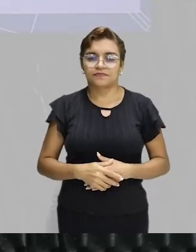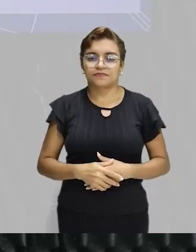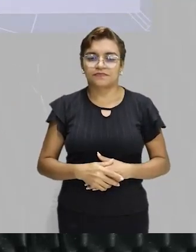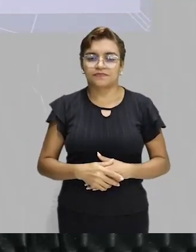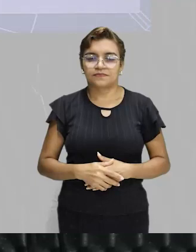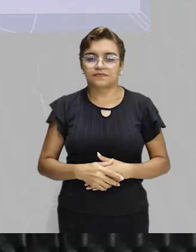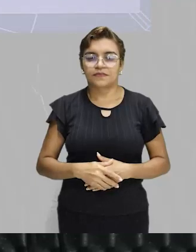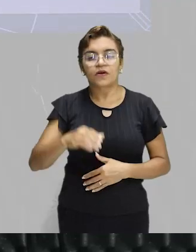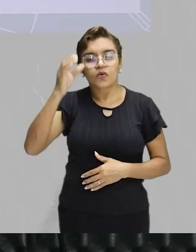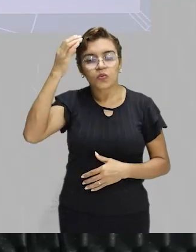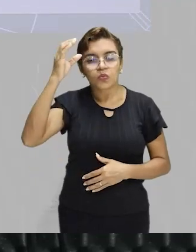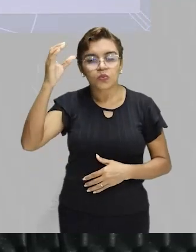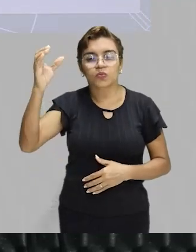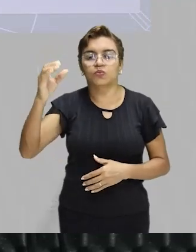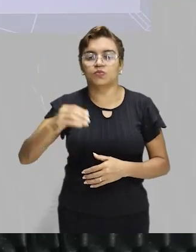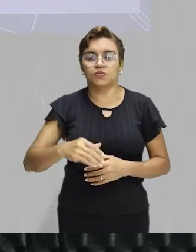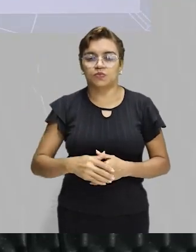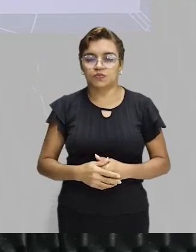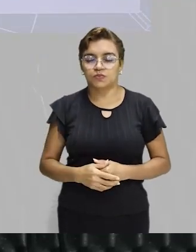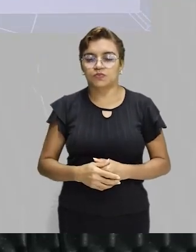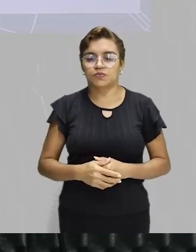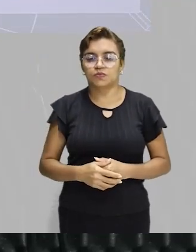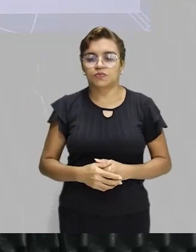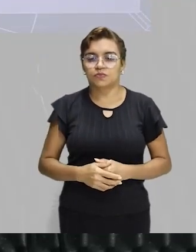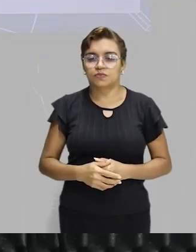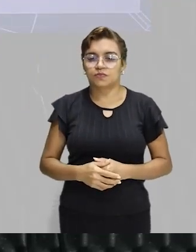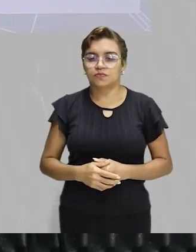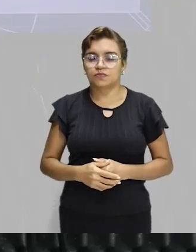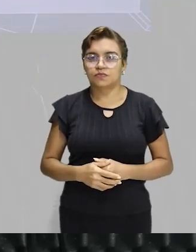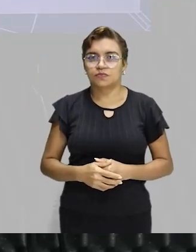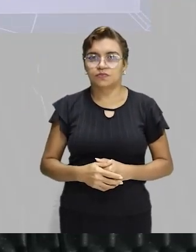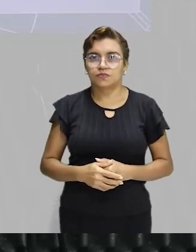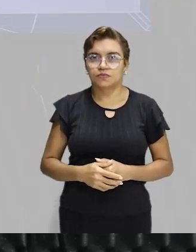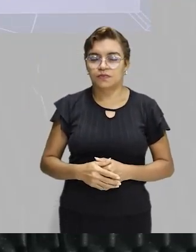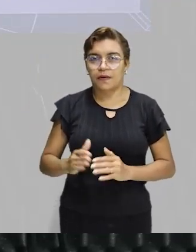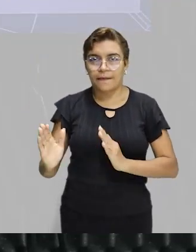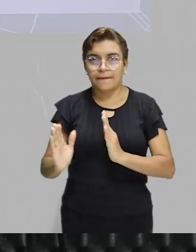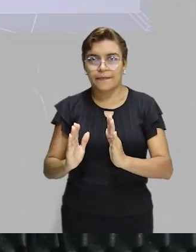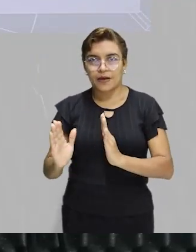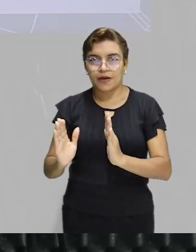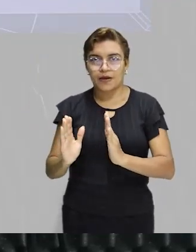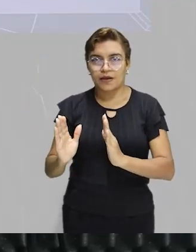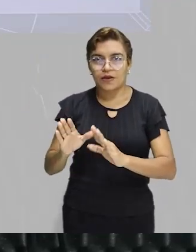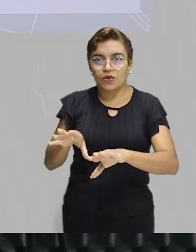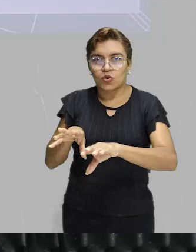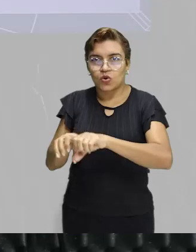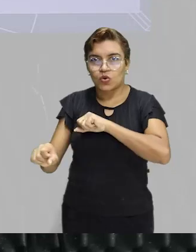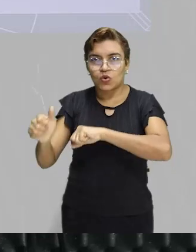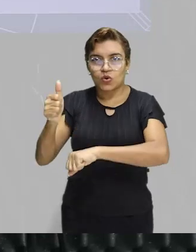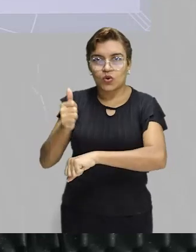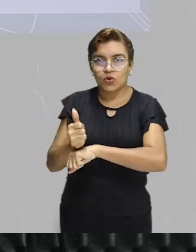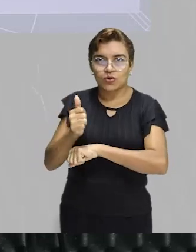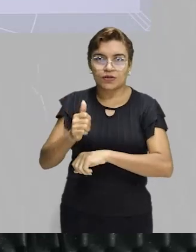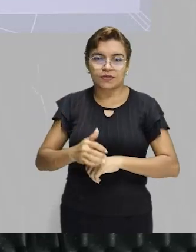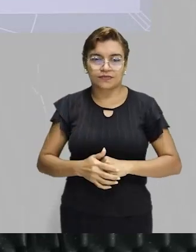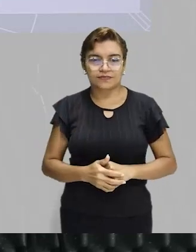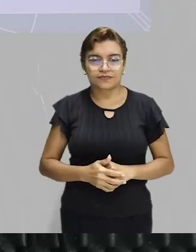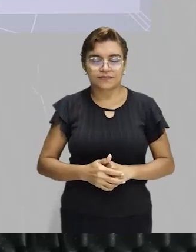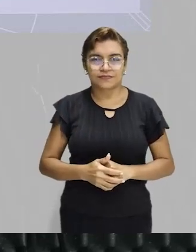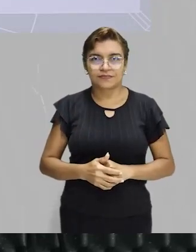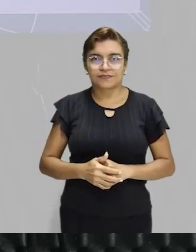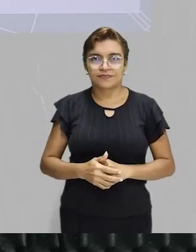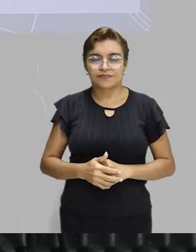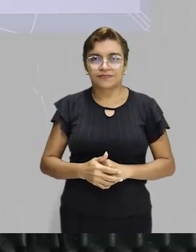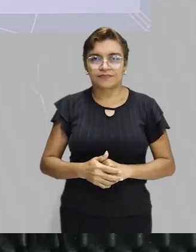Cultural, cultural. Colonial period, período colonial. Indigenous,